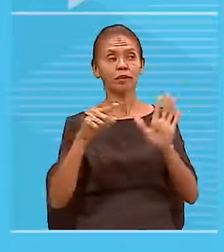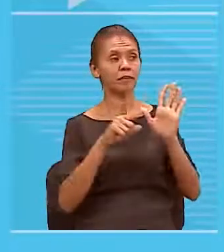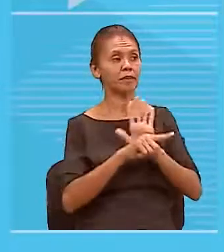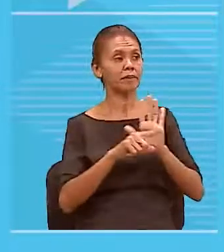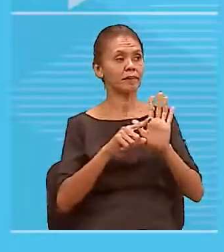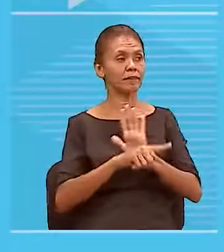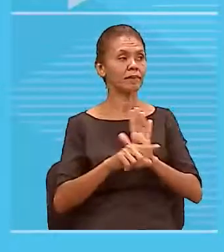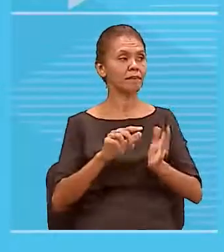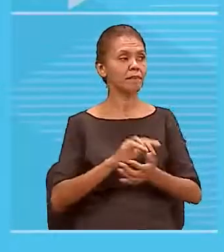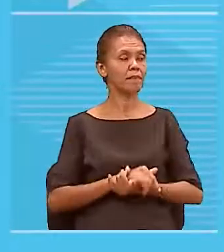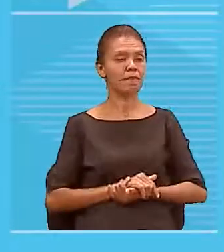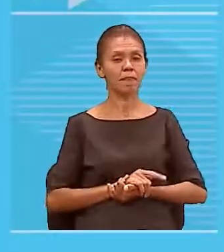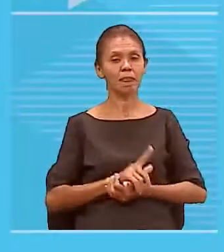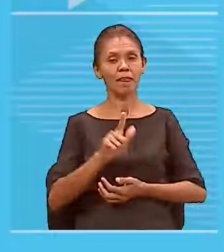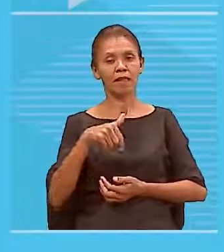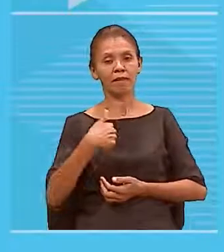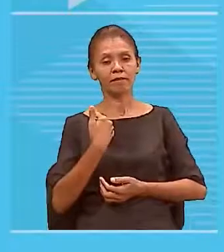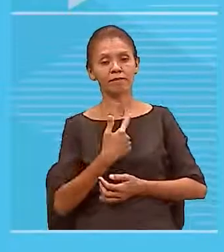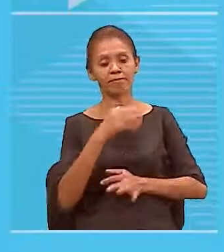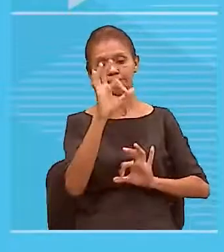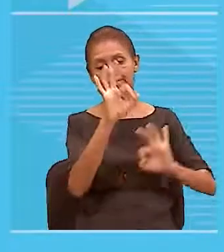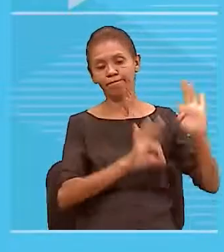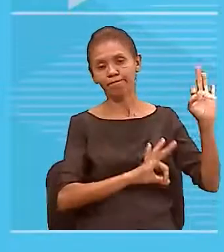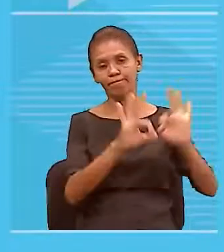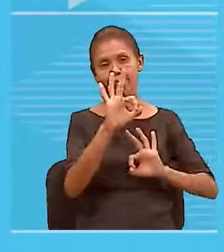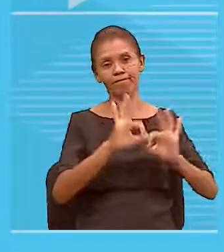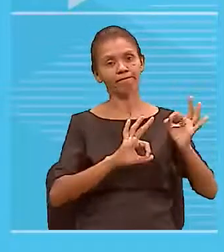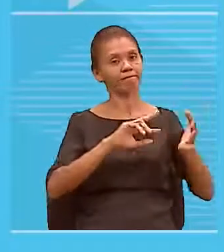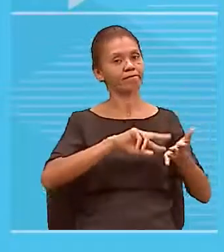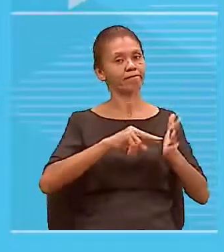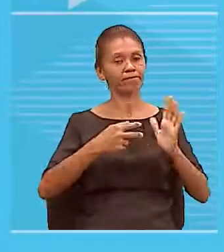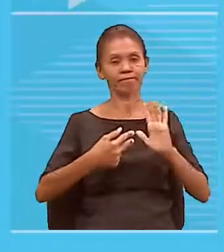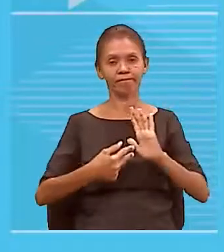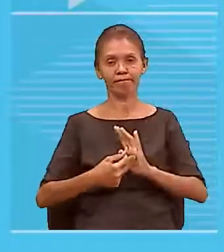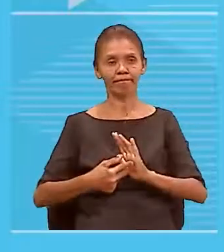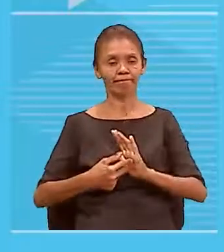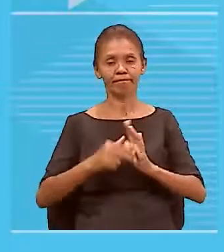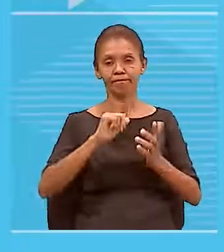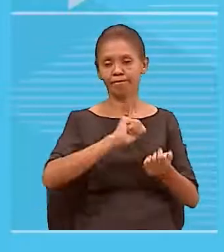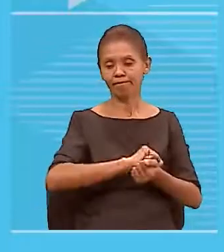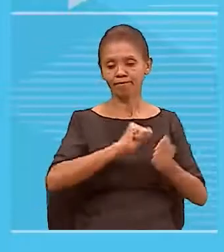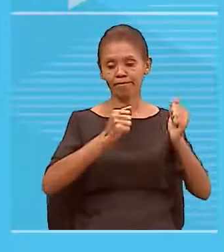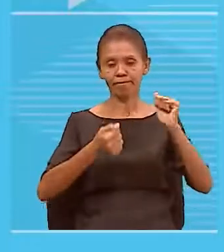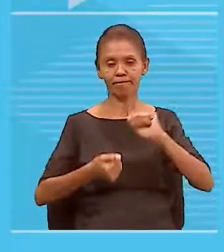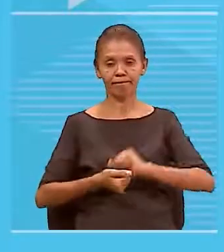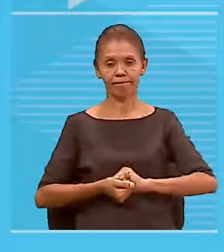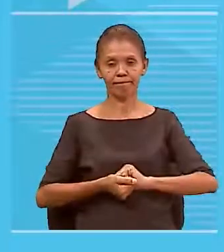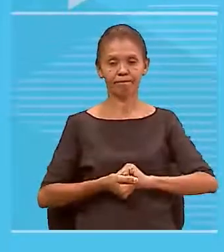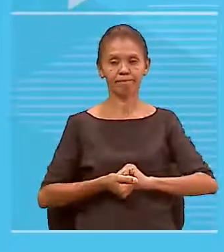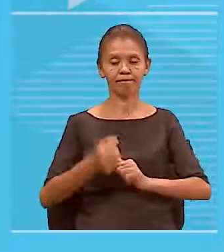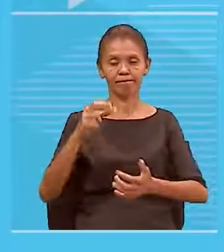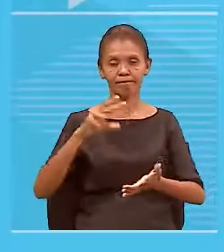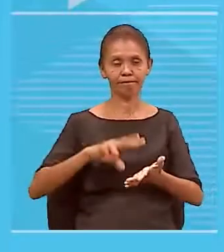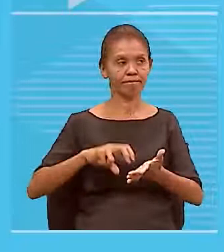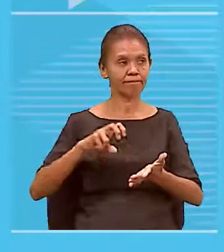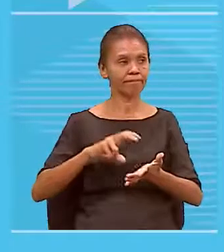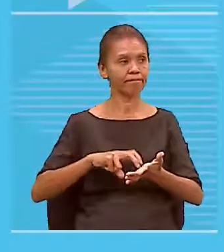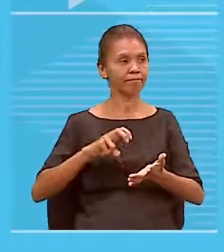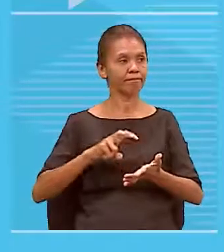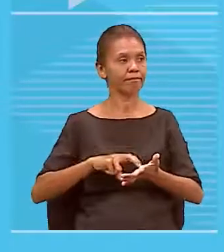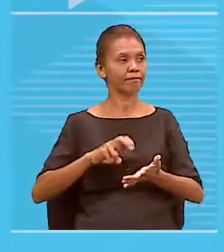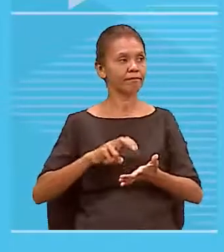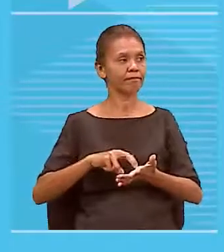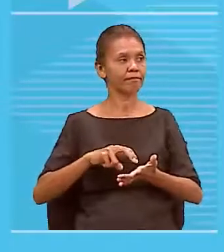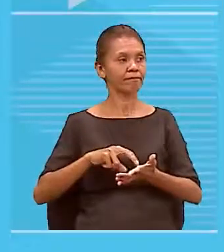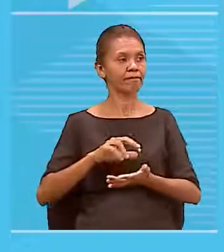estamos aqui construindo sentidos da Turma Estamos fazendo as adequações aqui vocabulários né